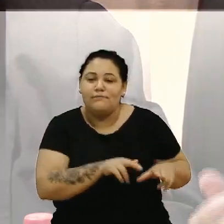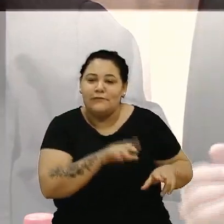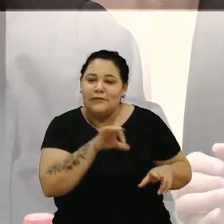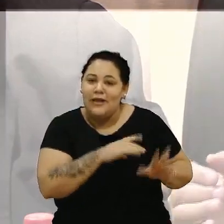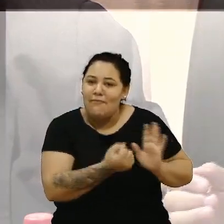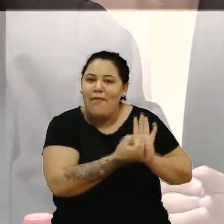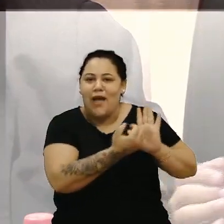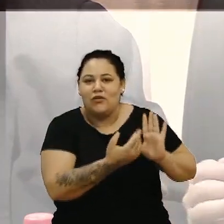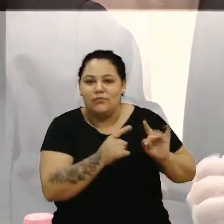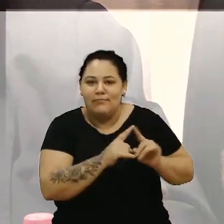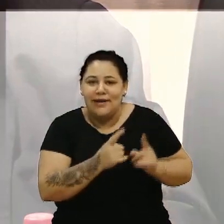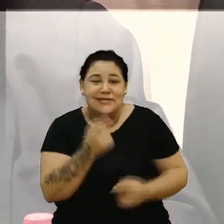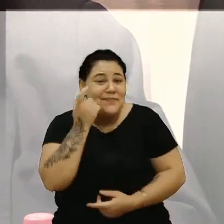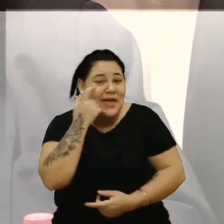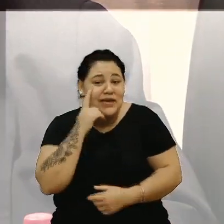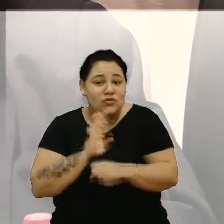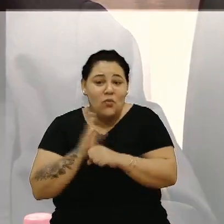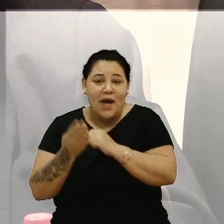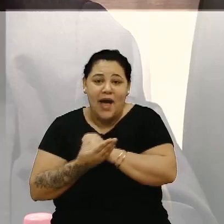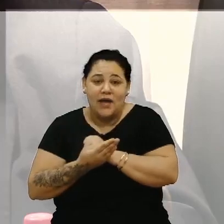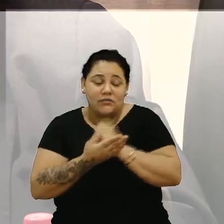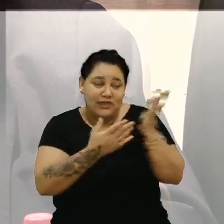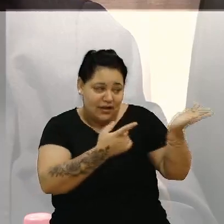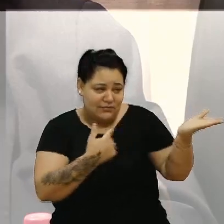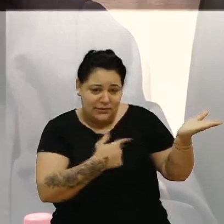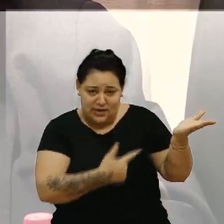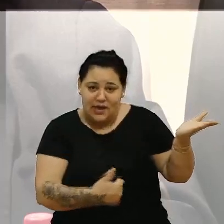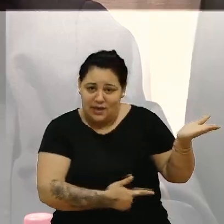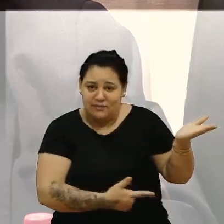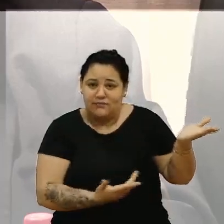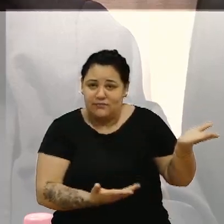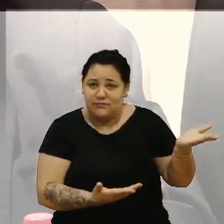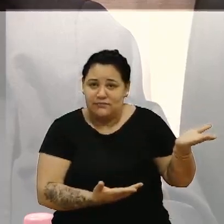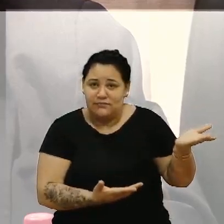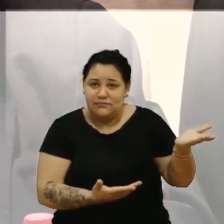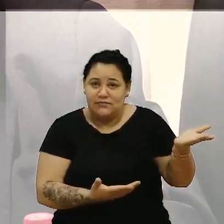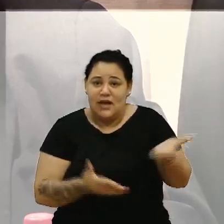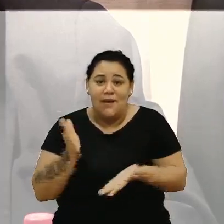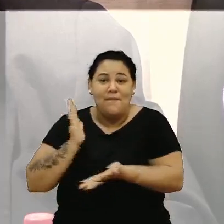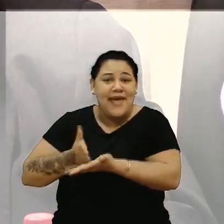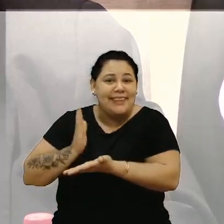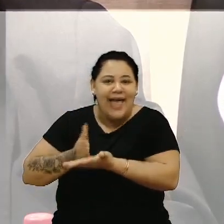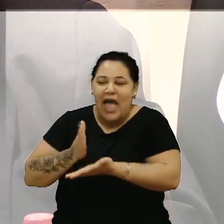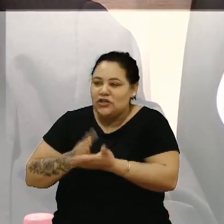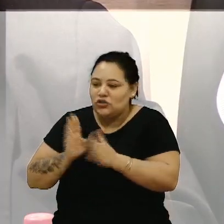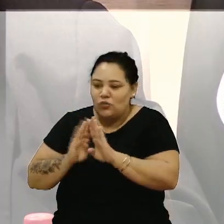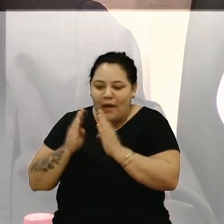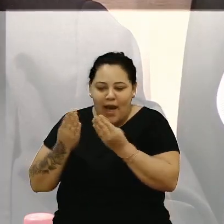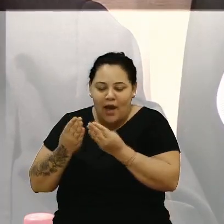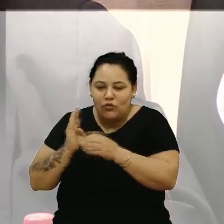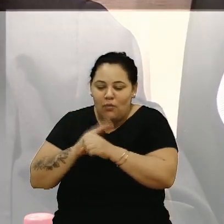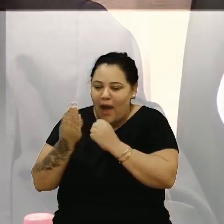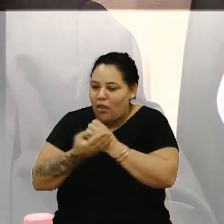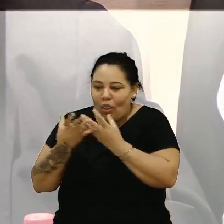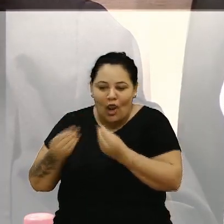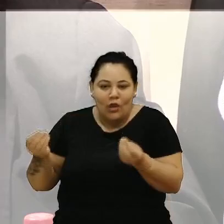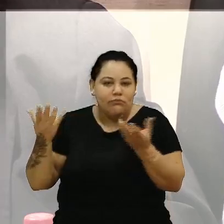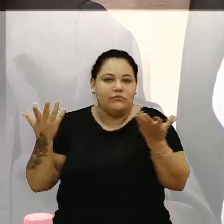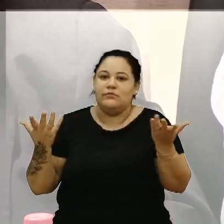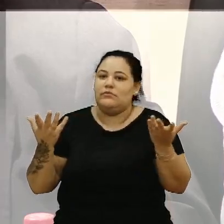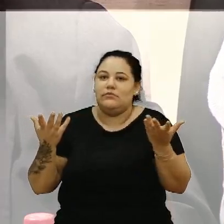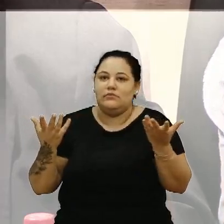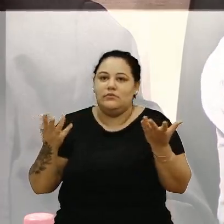vocês pensem em um bairro, vereador Zanquim, que metade do bairro pode deixar de existir. Pode deixar de existir. É